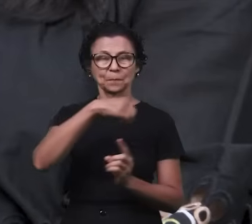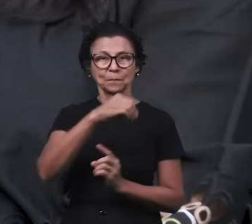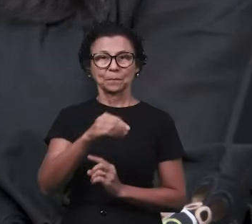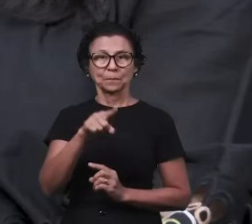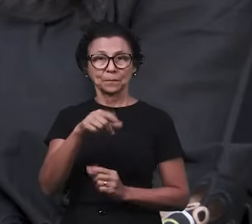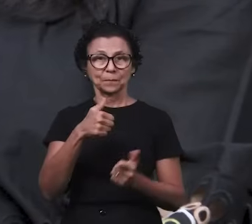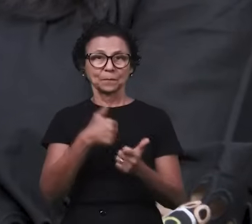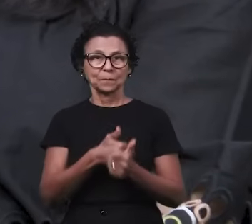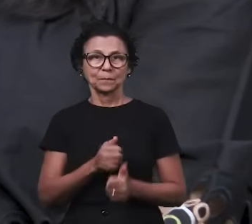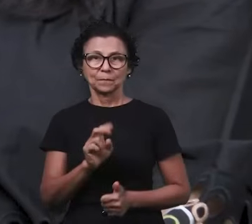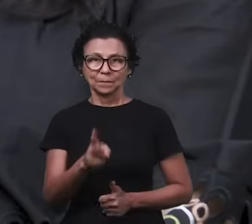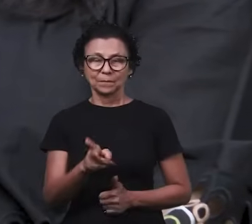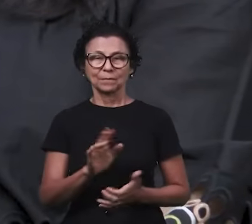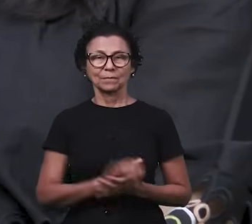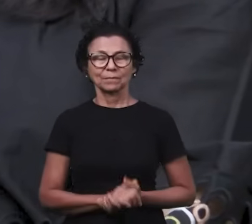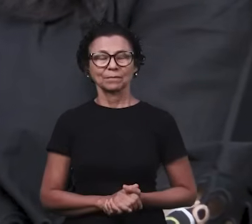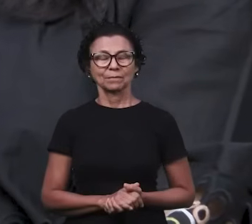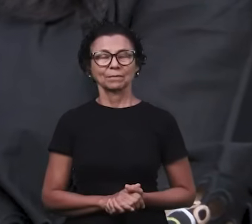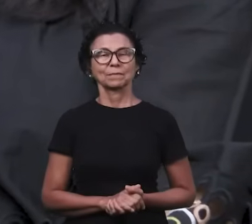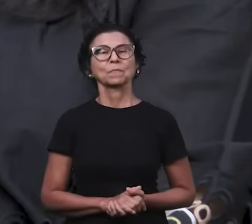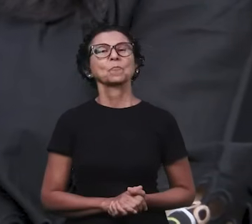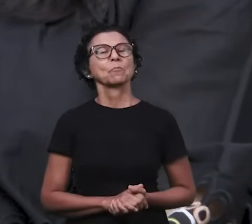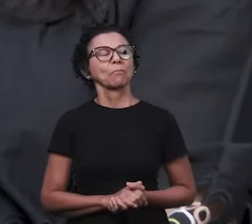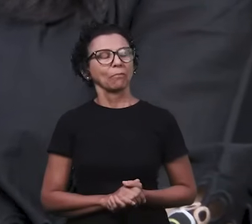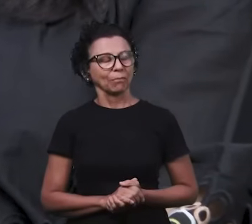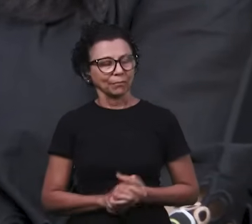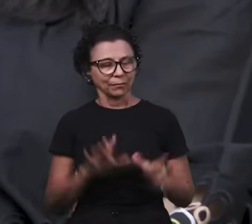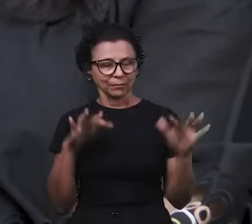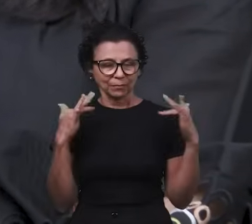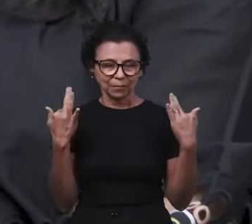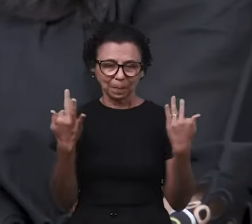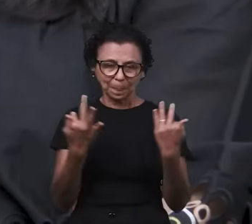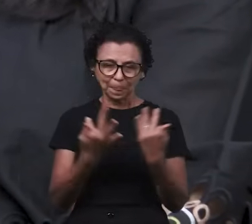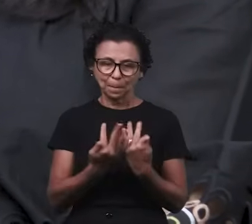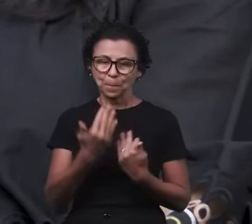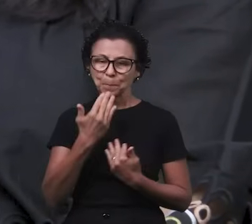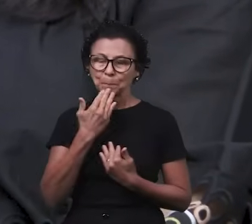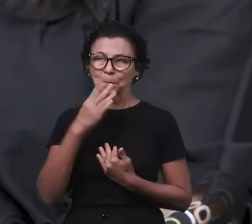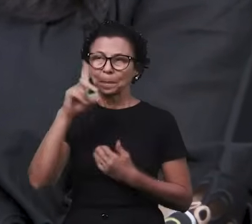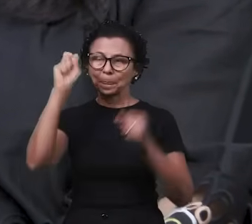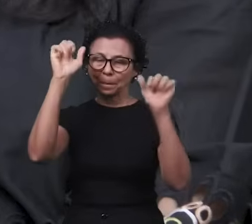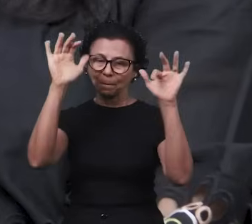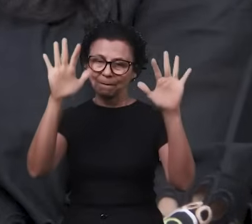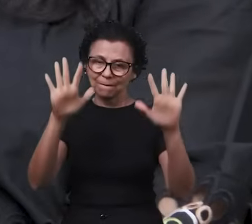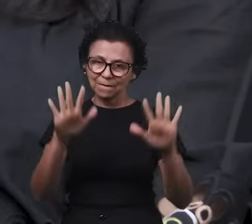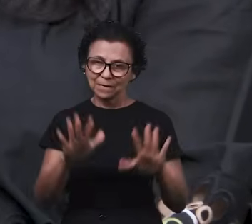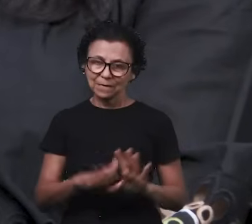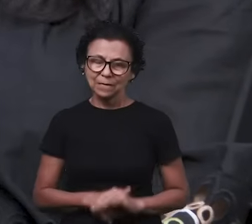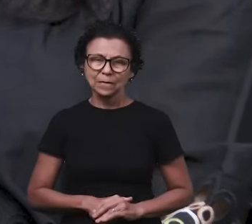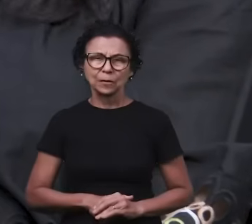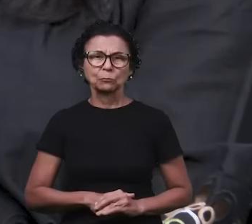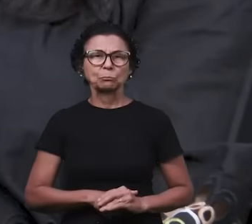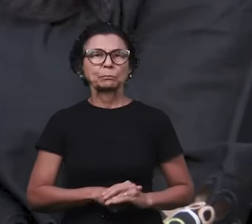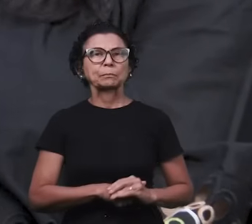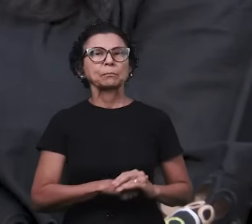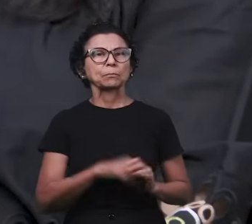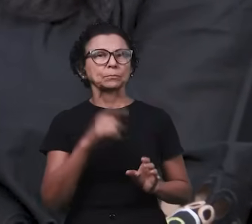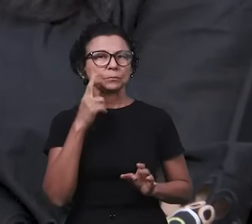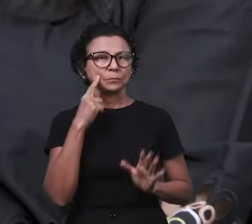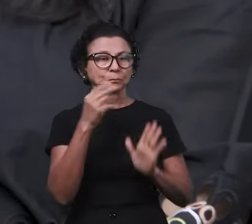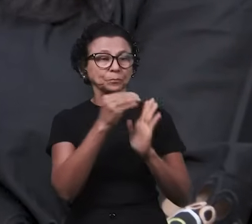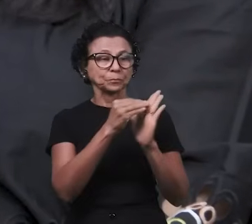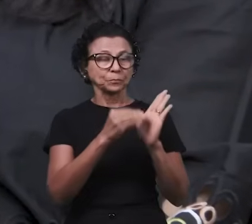acompanha, continue por aqui, fortalecendo as nossas casas com as bênçãos do Senhor. Confira os episódios dessa temporada.